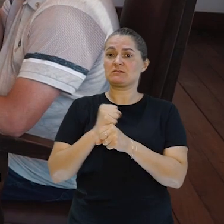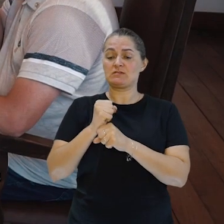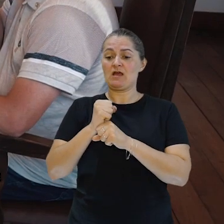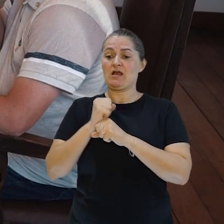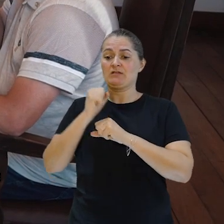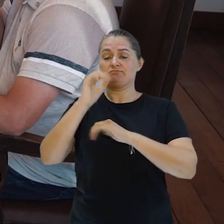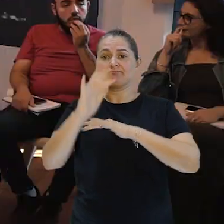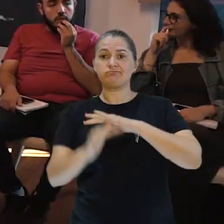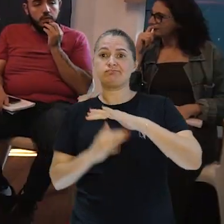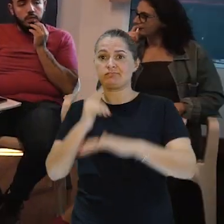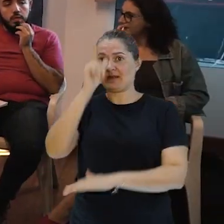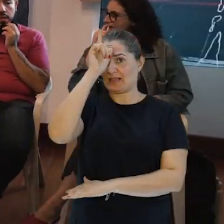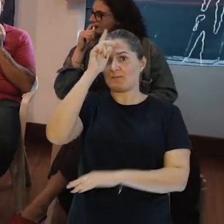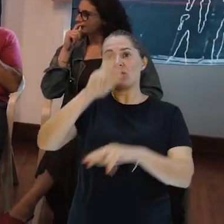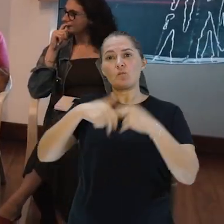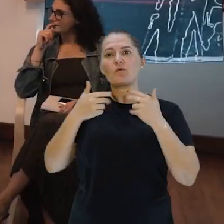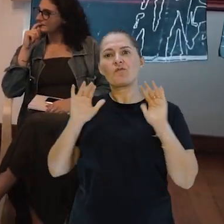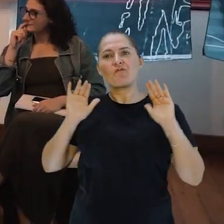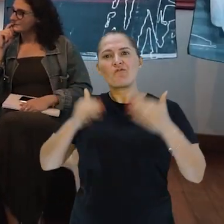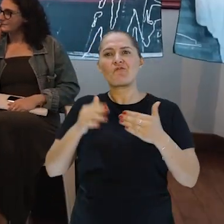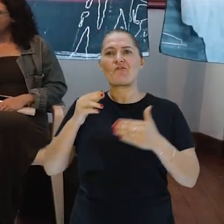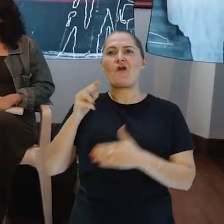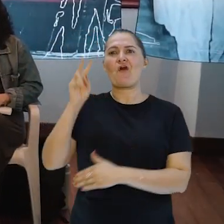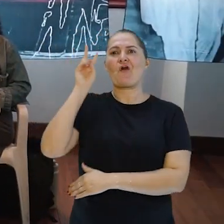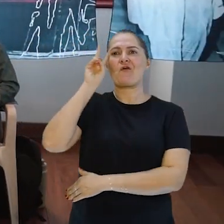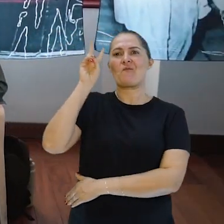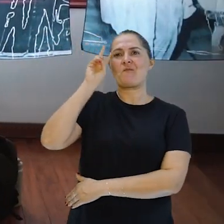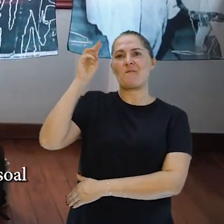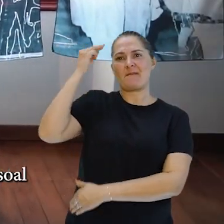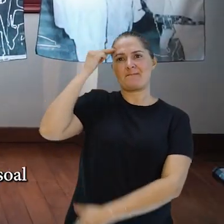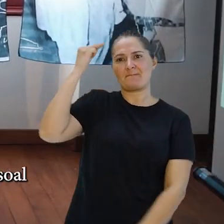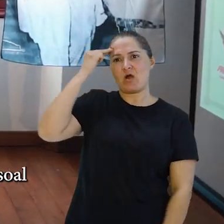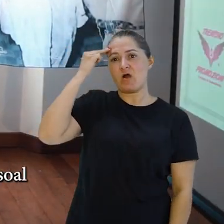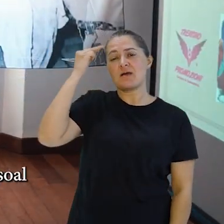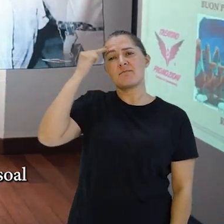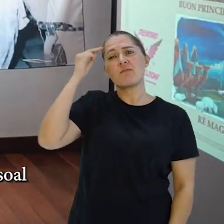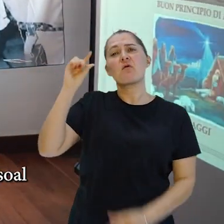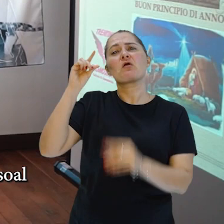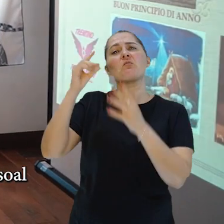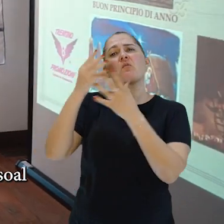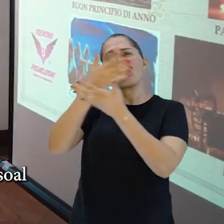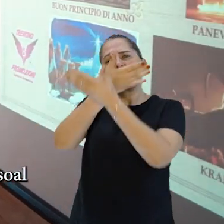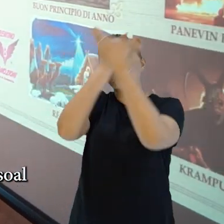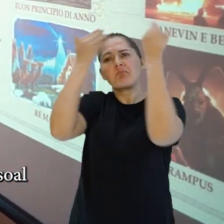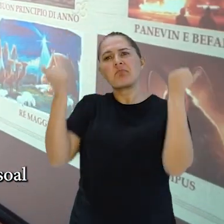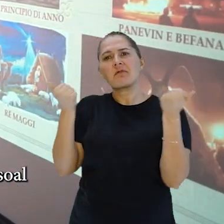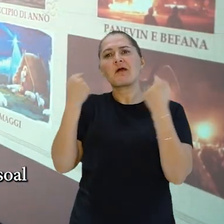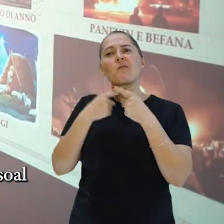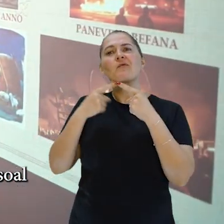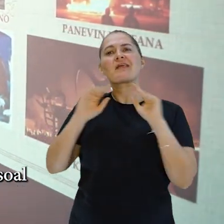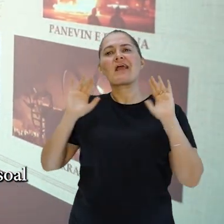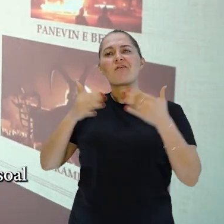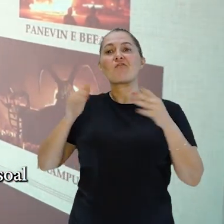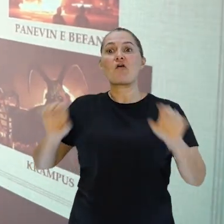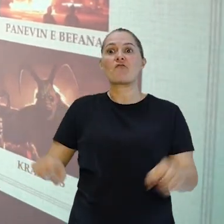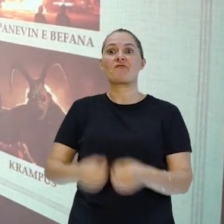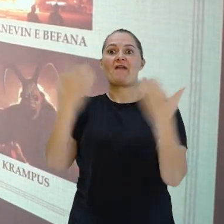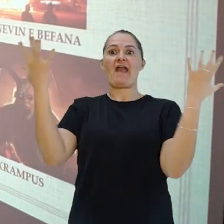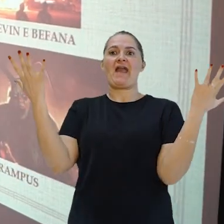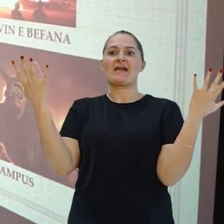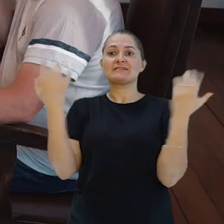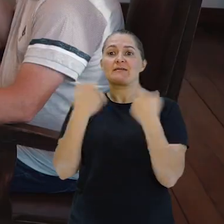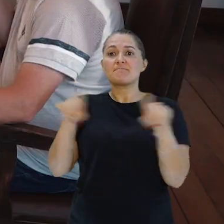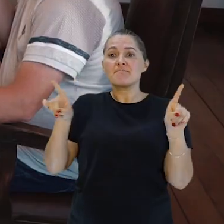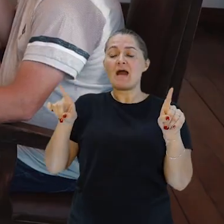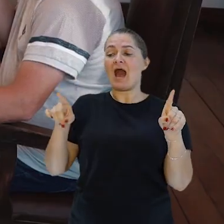interessantes em cima da memória, né? A memória é sempre esquecida um pouco, né? Nesses festejos. Geralmente o pessoal vai atrás de festa mesmo, né?